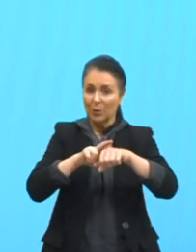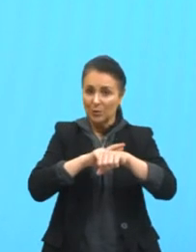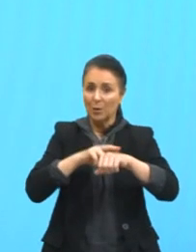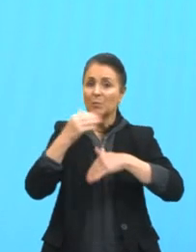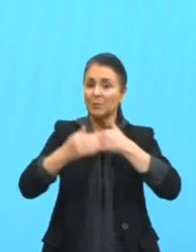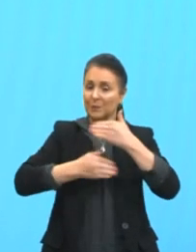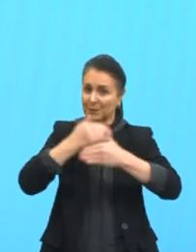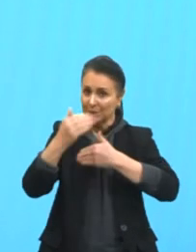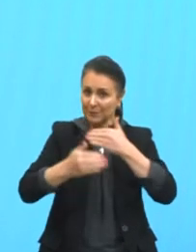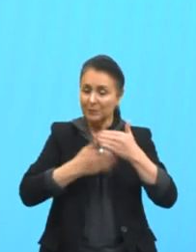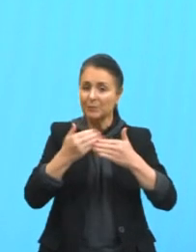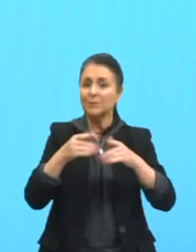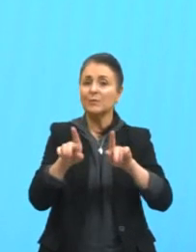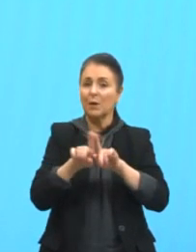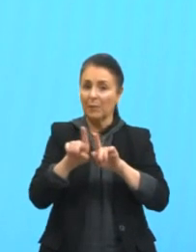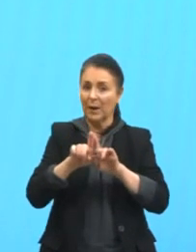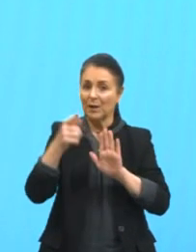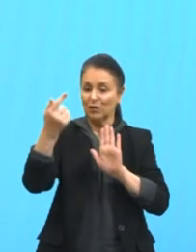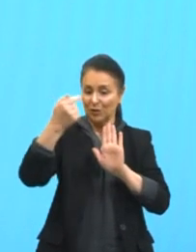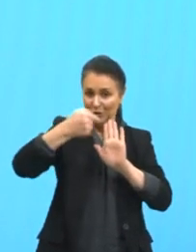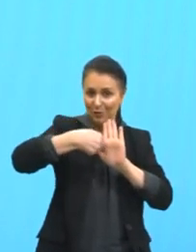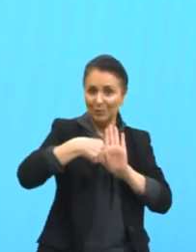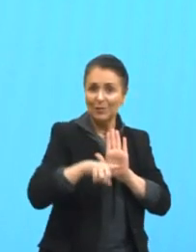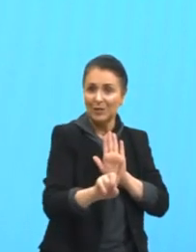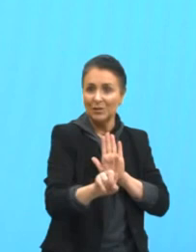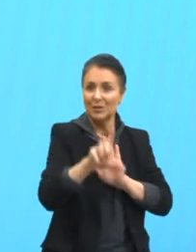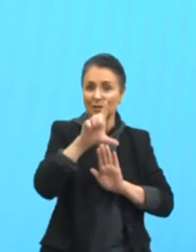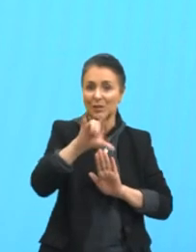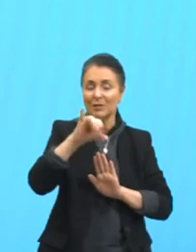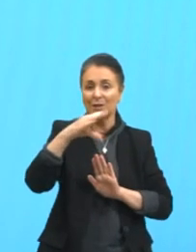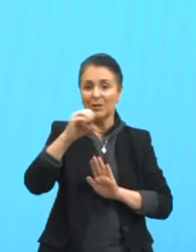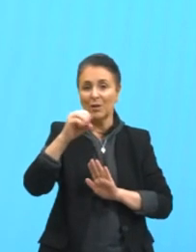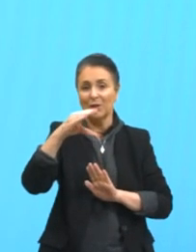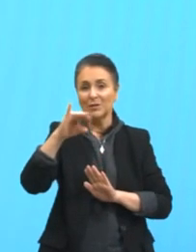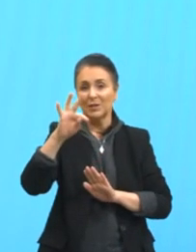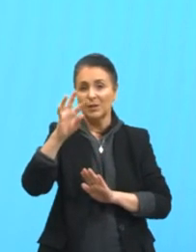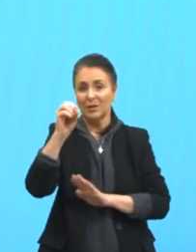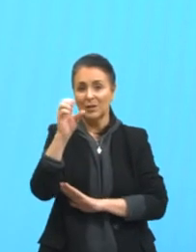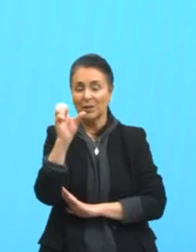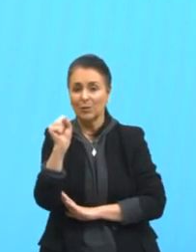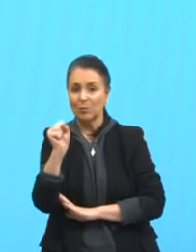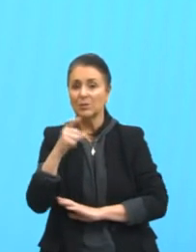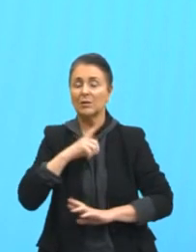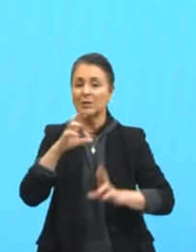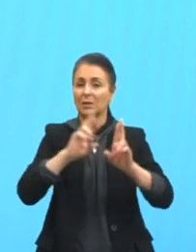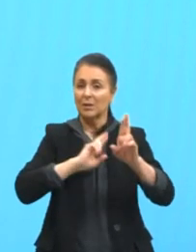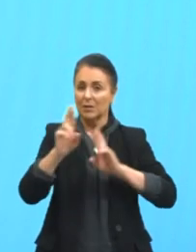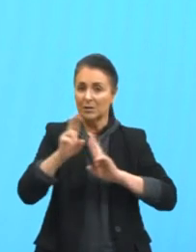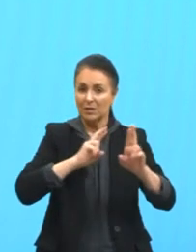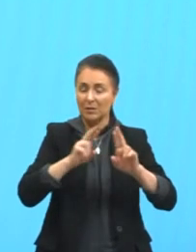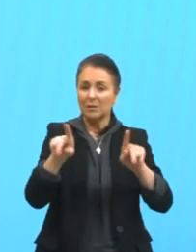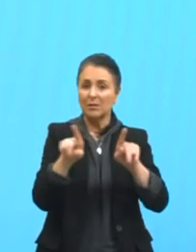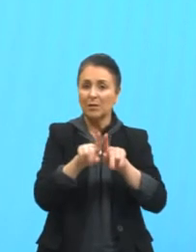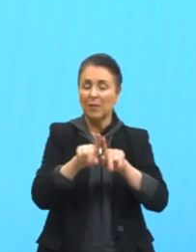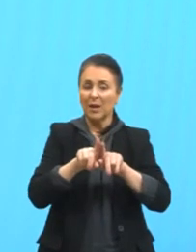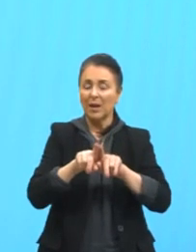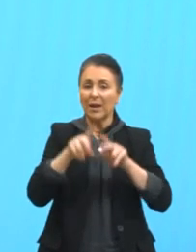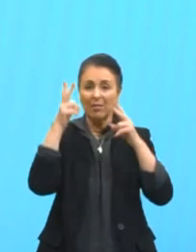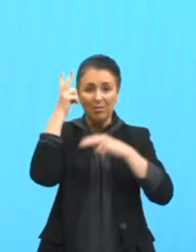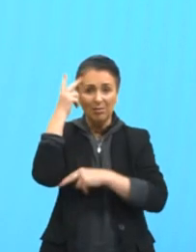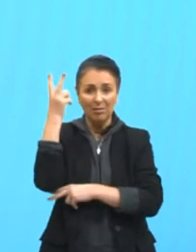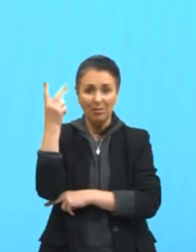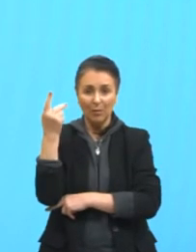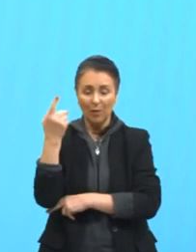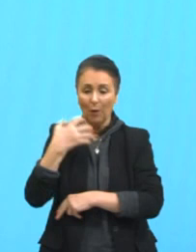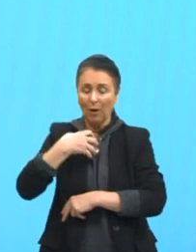imunidade humoral e os linfócitos NK que estão relacionados a TCE toxicidade natural